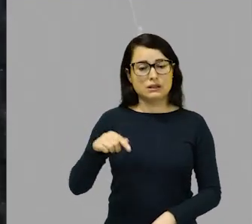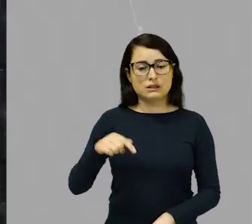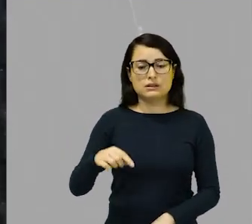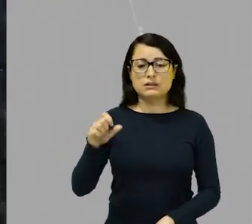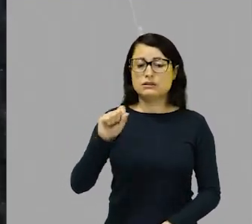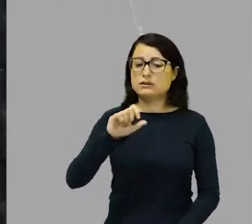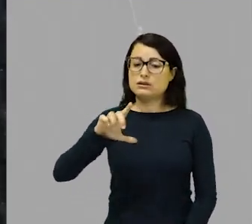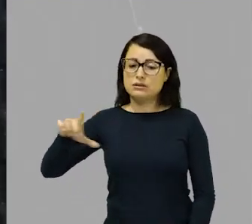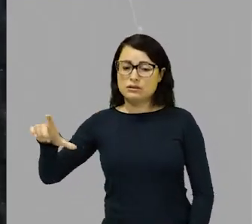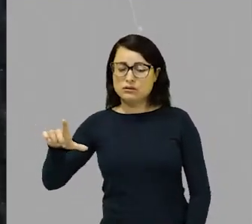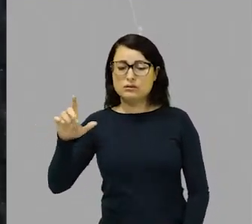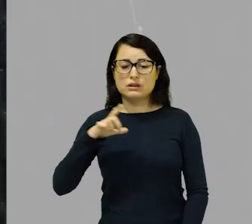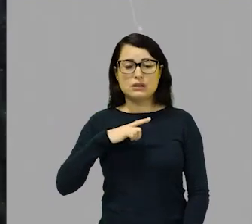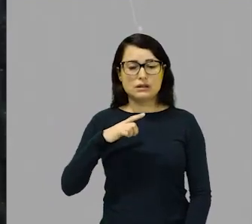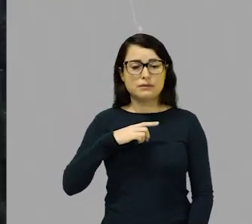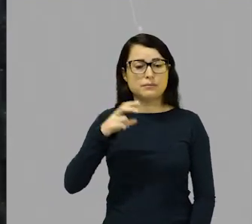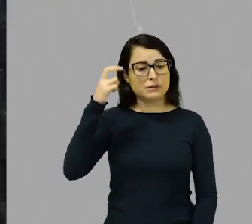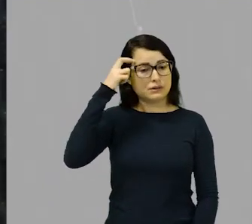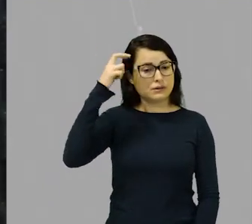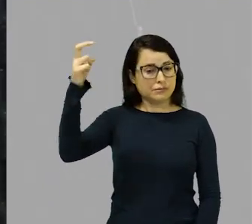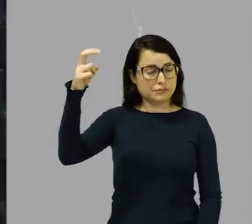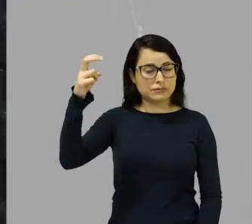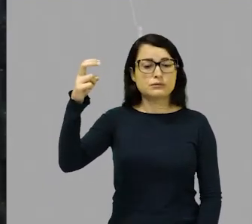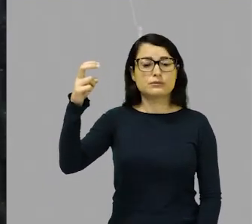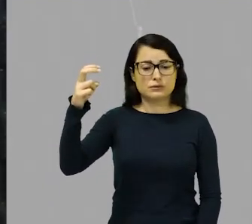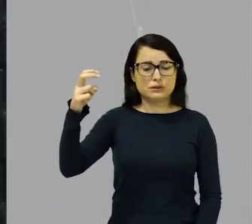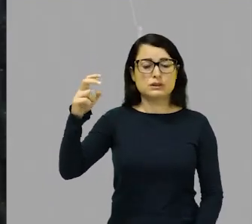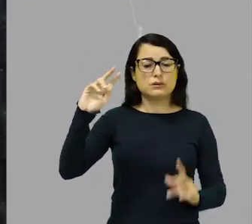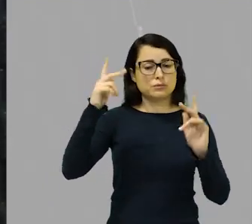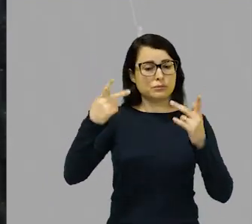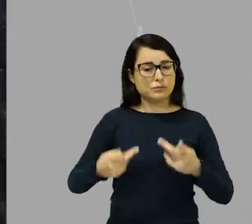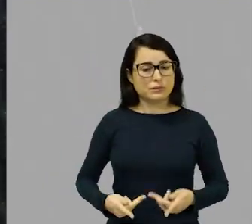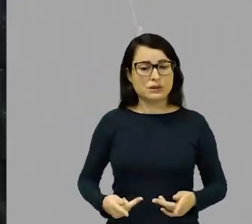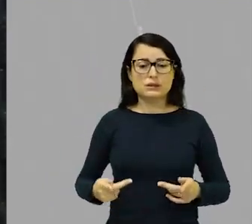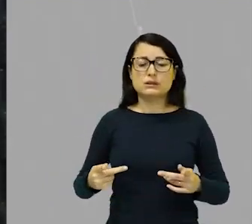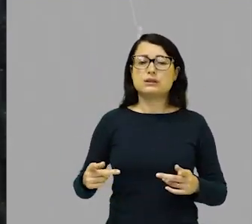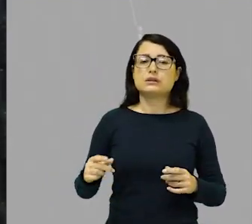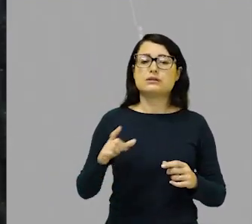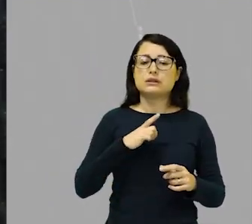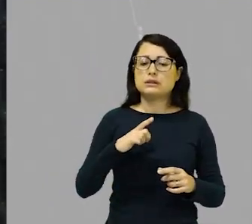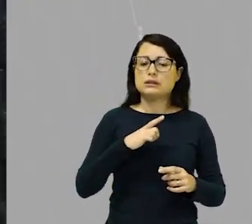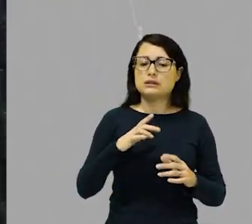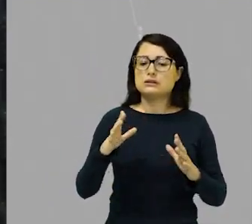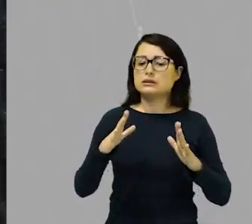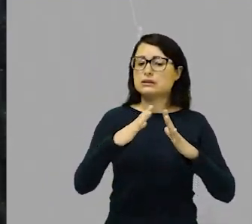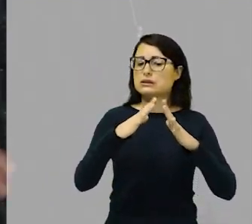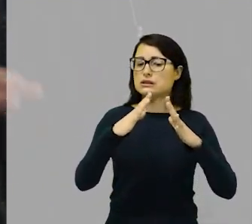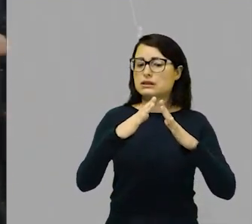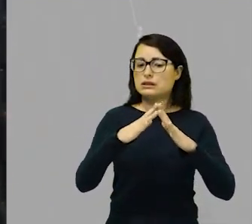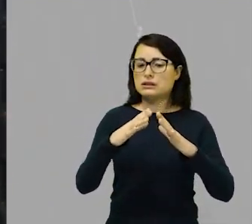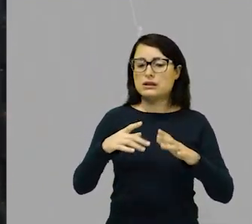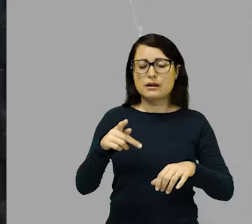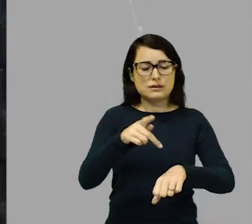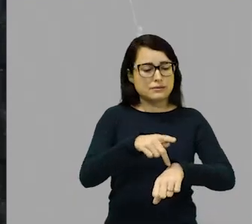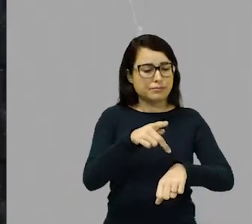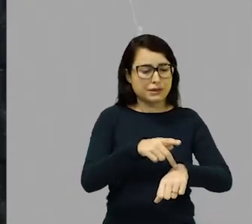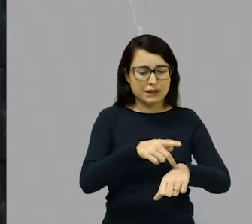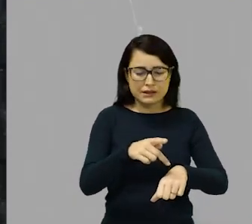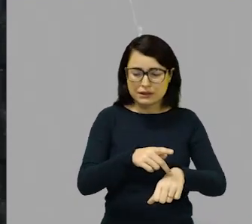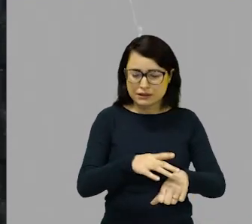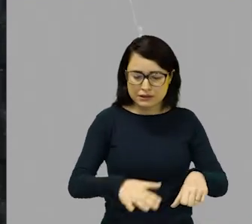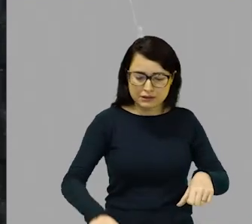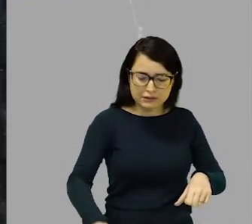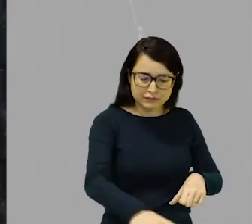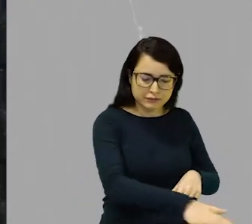Maranhão. Os casarios de São Luís, né, ali do centro histórico, os monumentos, as pedras de cantaria das